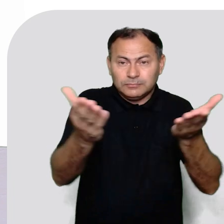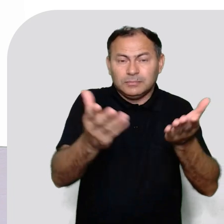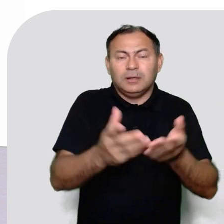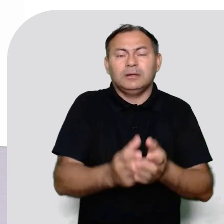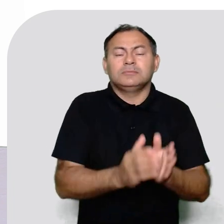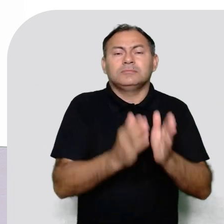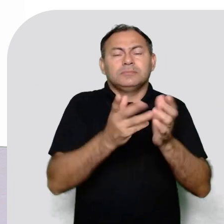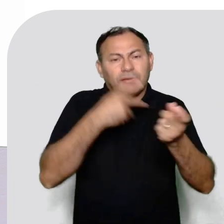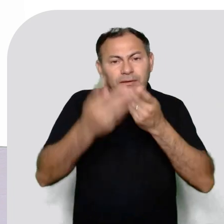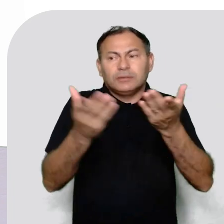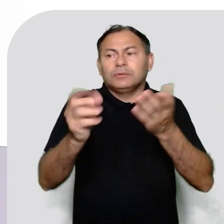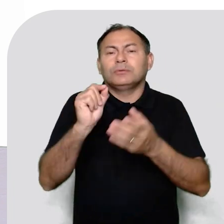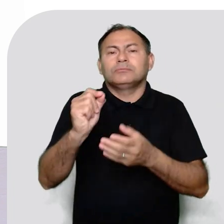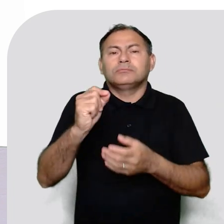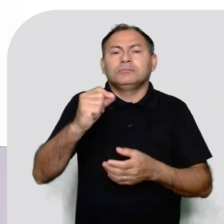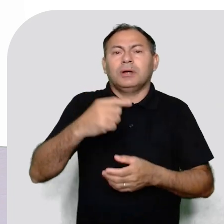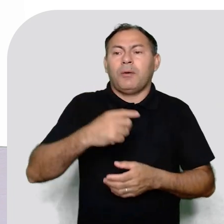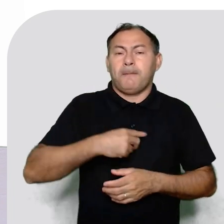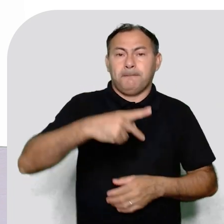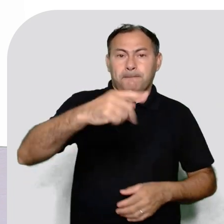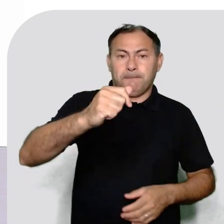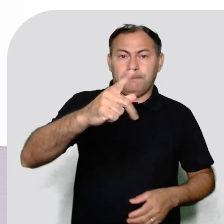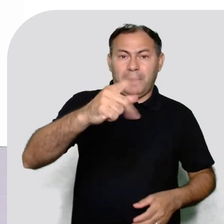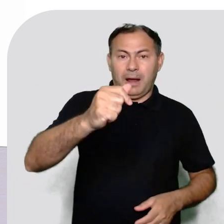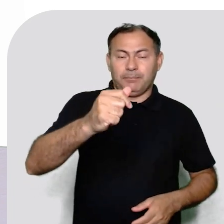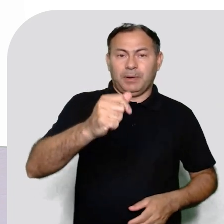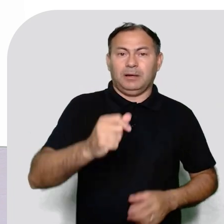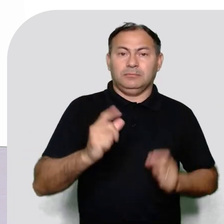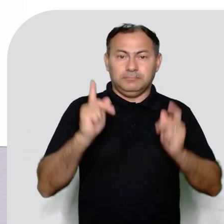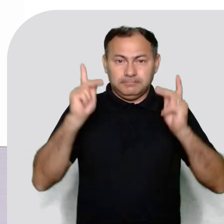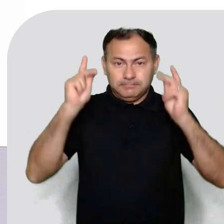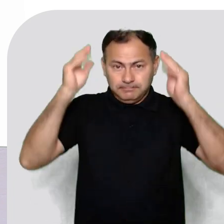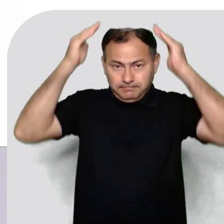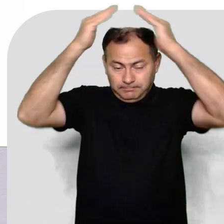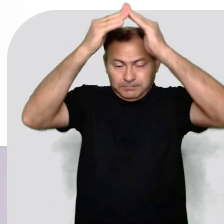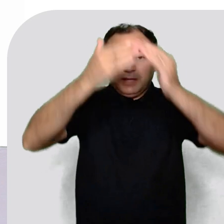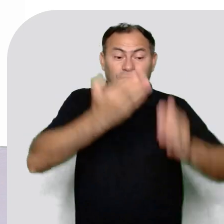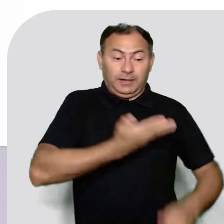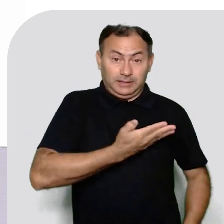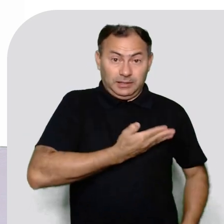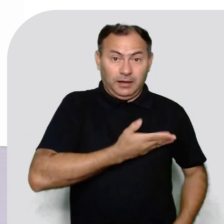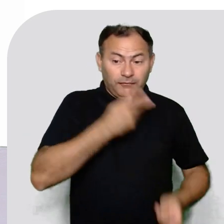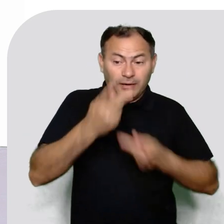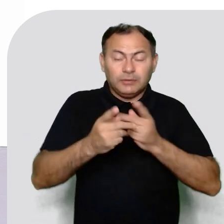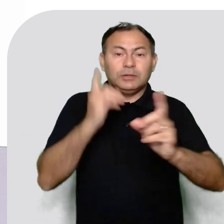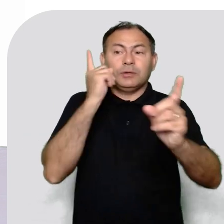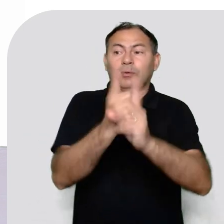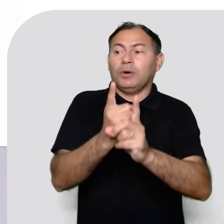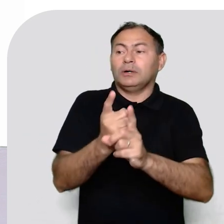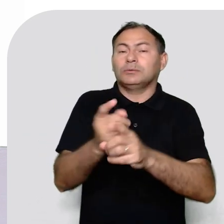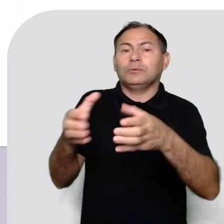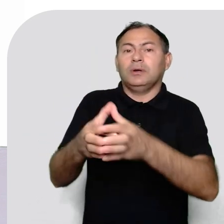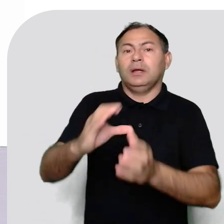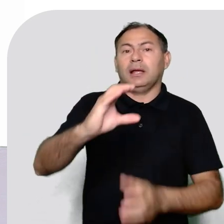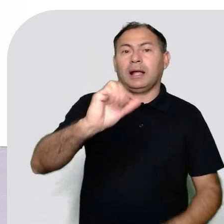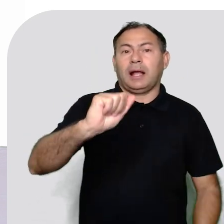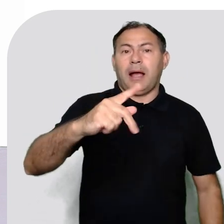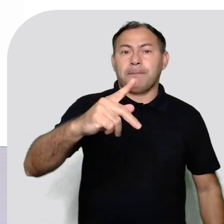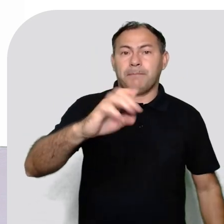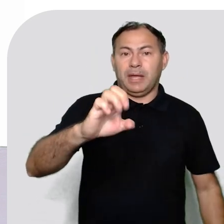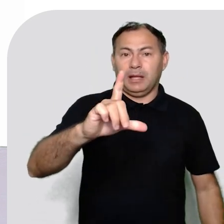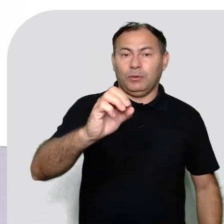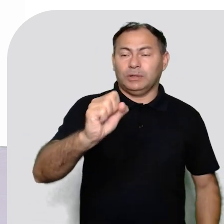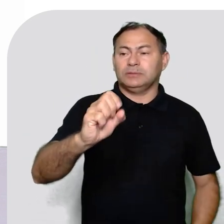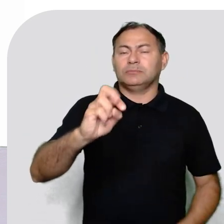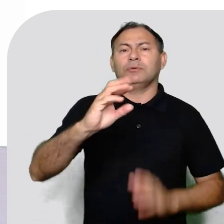uma parte daquilo que o Papa Francisco falou no encontro com os capelões dos